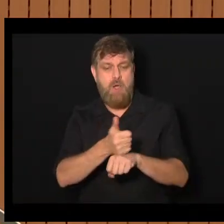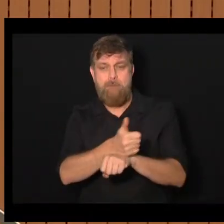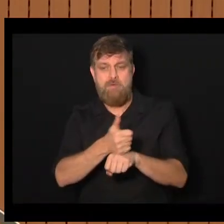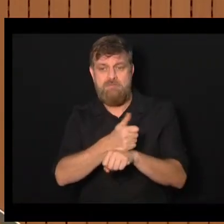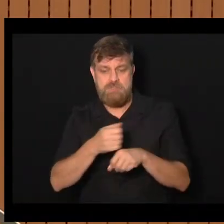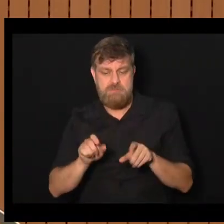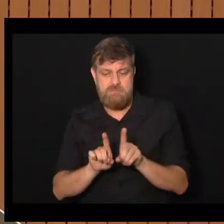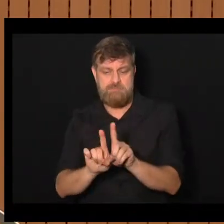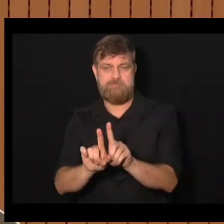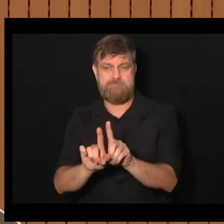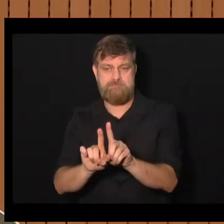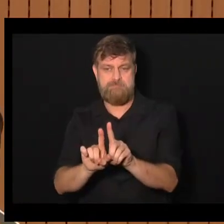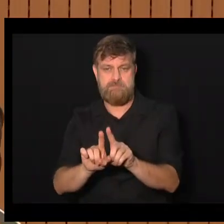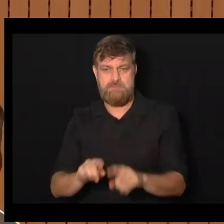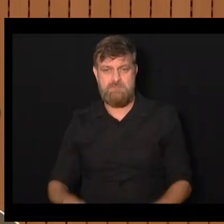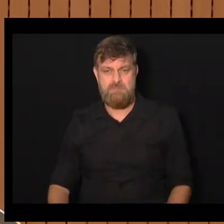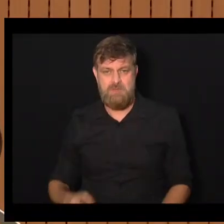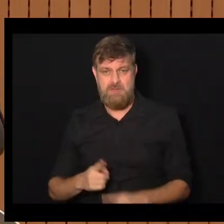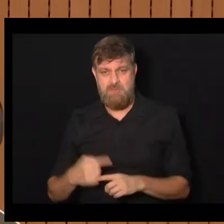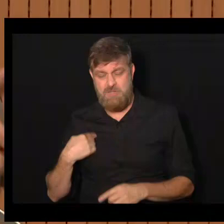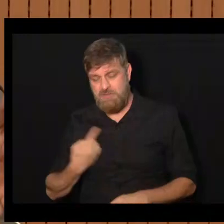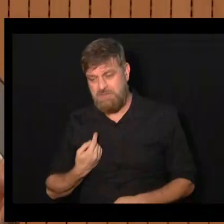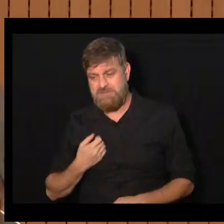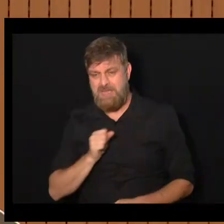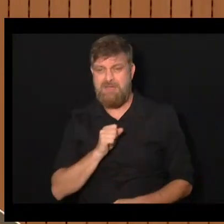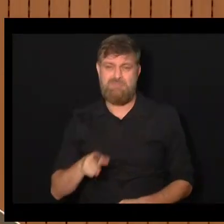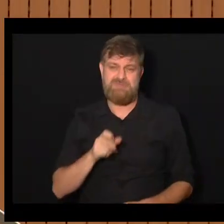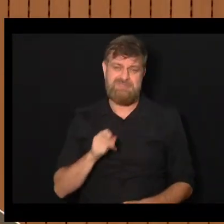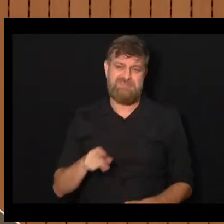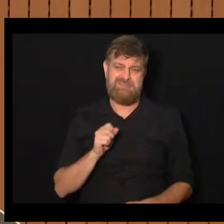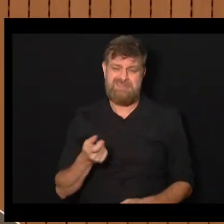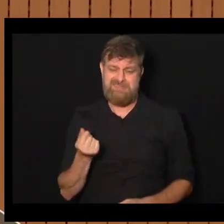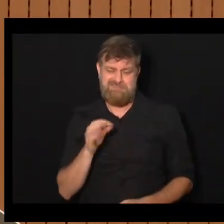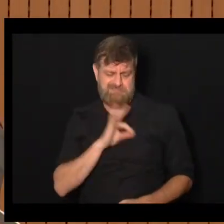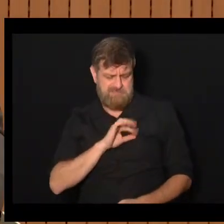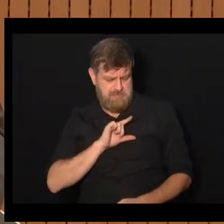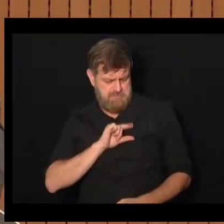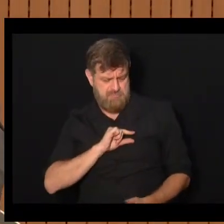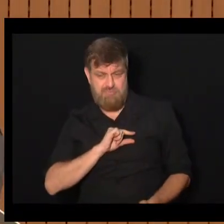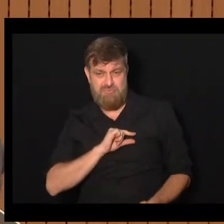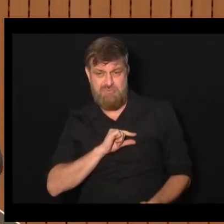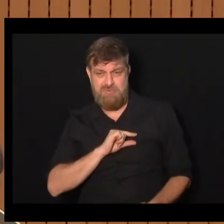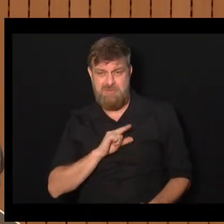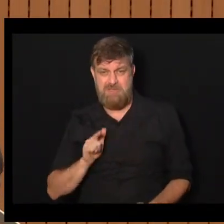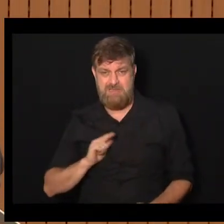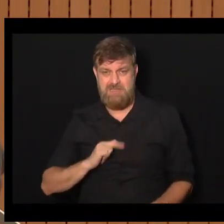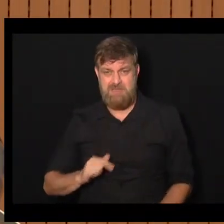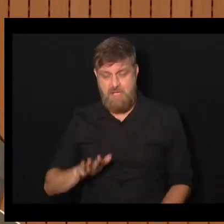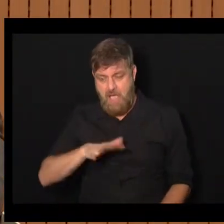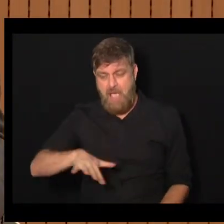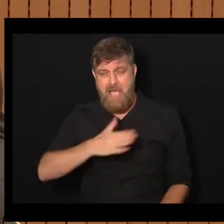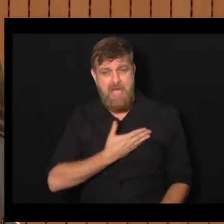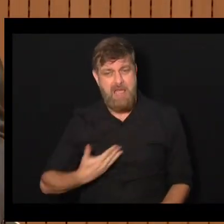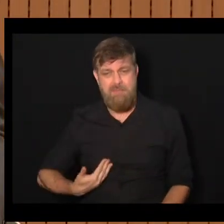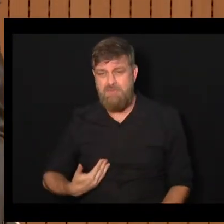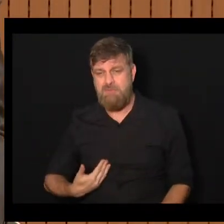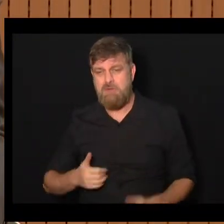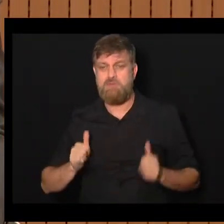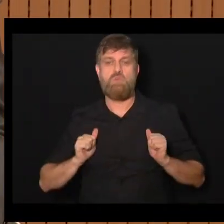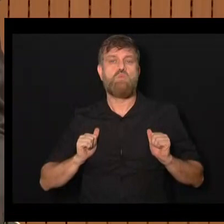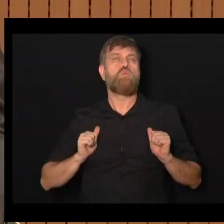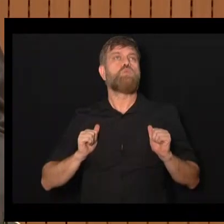pagar um cuidador, por causa que nossa aposentadoria é uma aposentadoria pequena. E o poder público não pode fugir